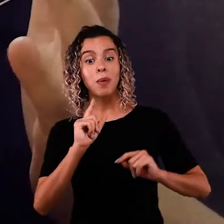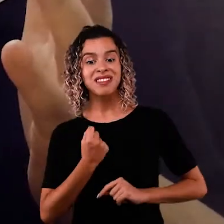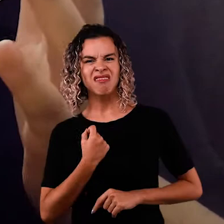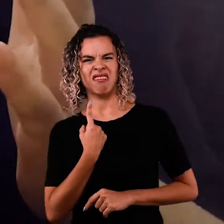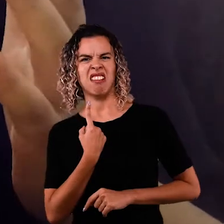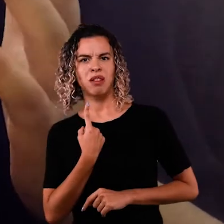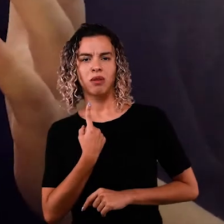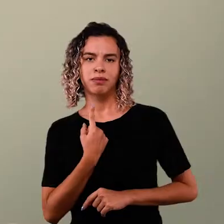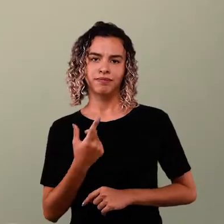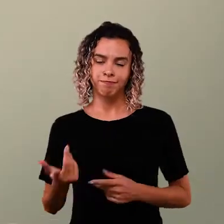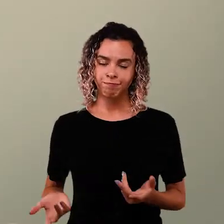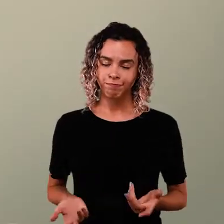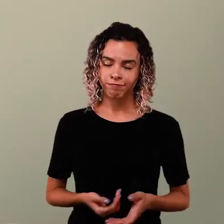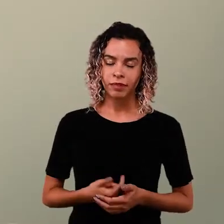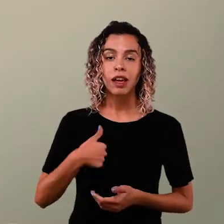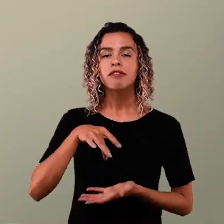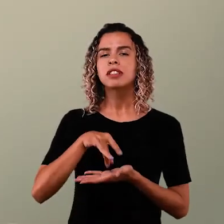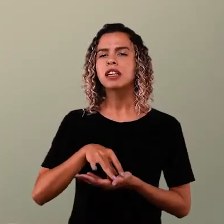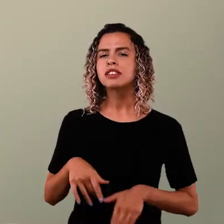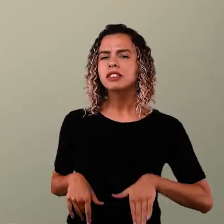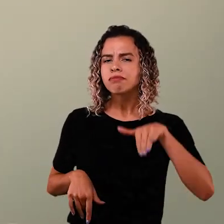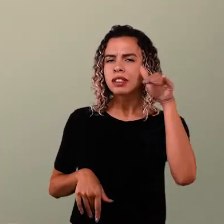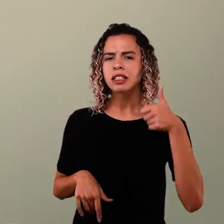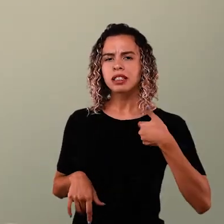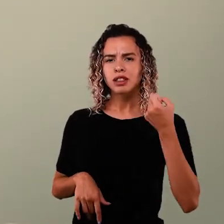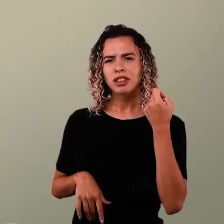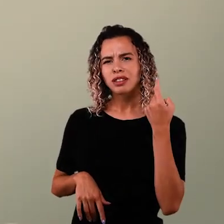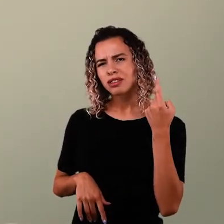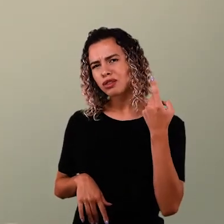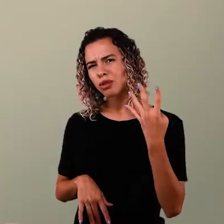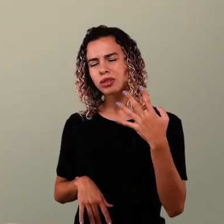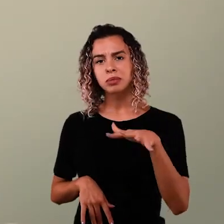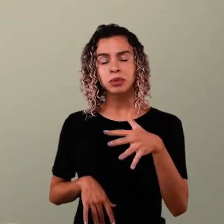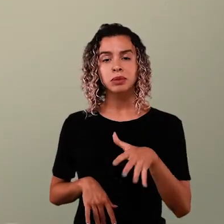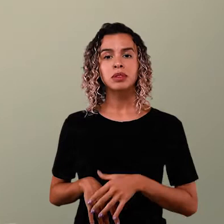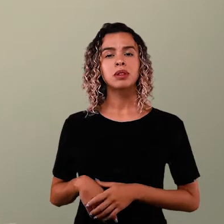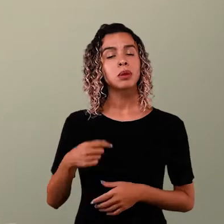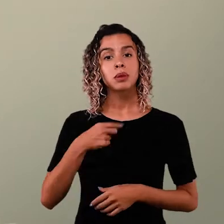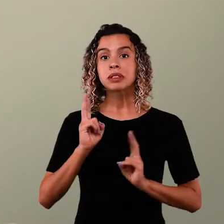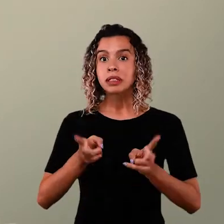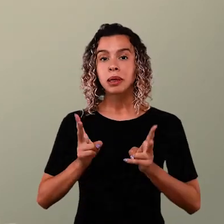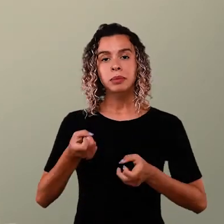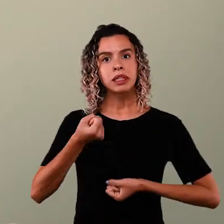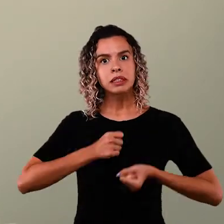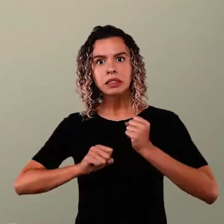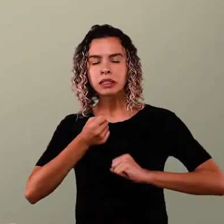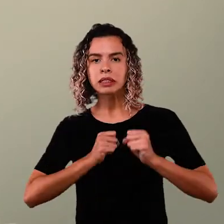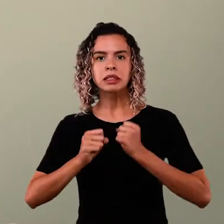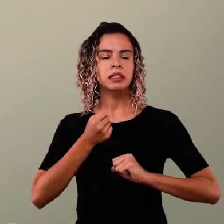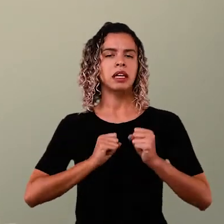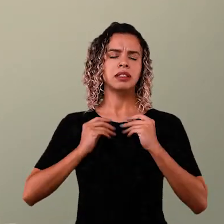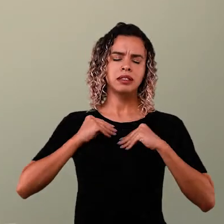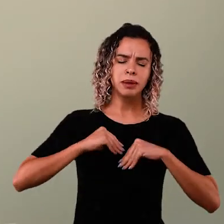estranha. Pedro. E, na verdade, desde a minha infância, ali que eu me lembro dos 14 anos, eu sempre tive transtornos de ansiedade,